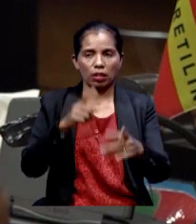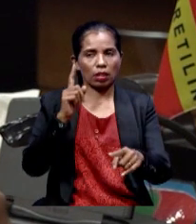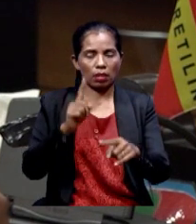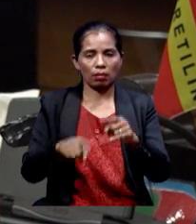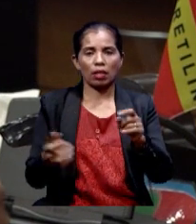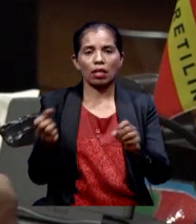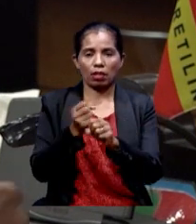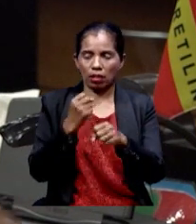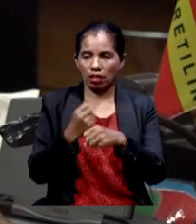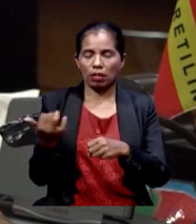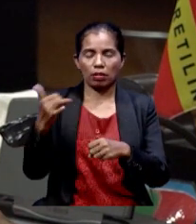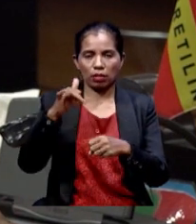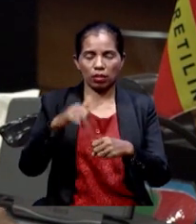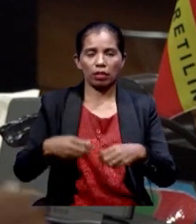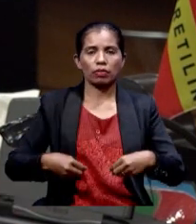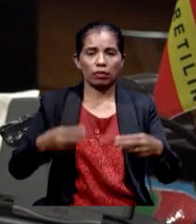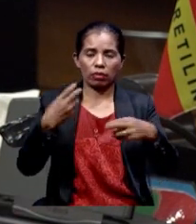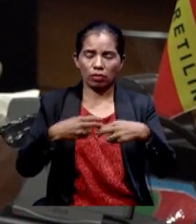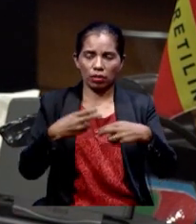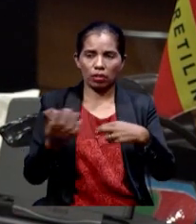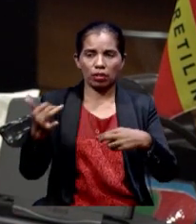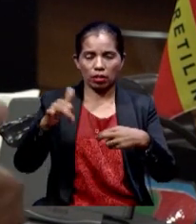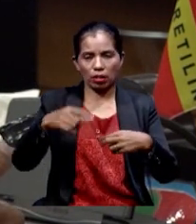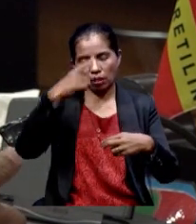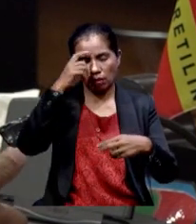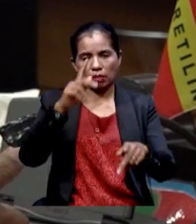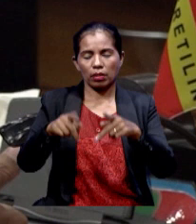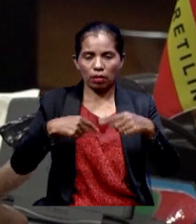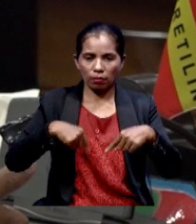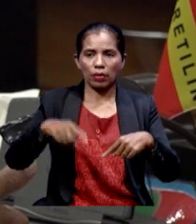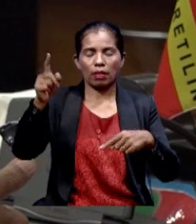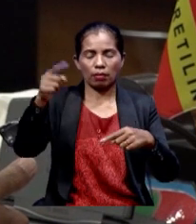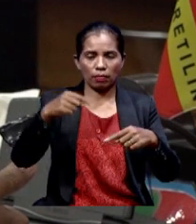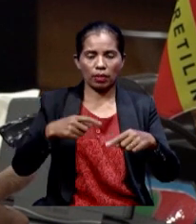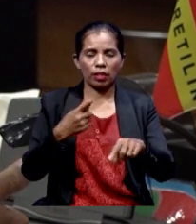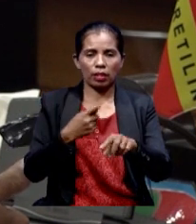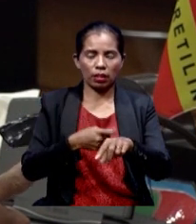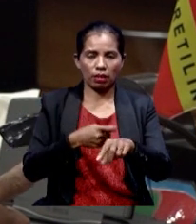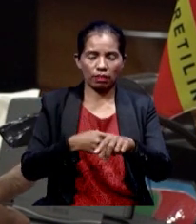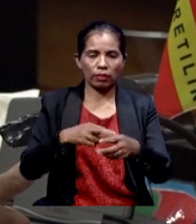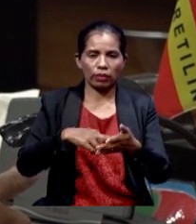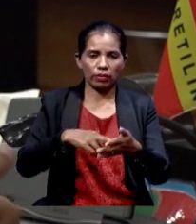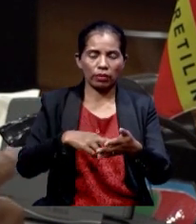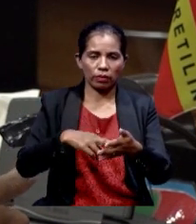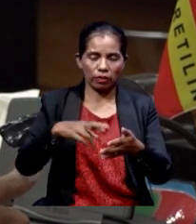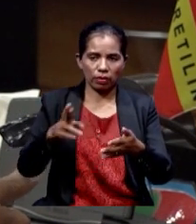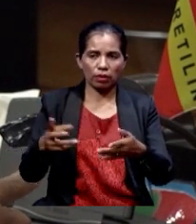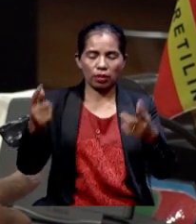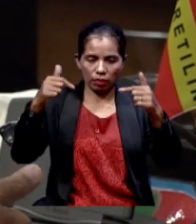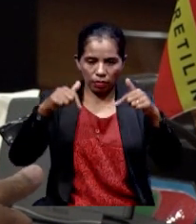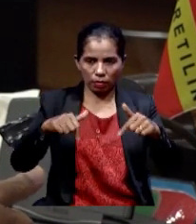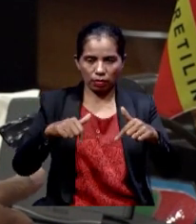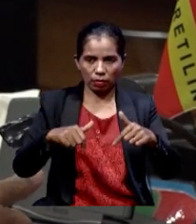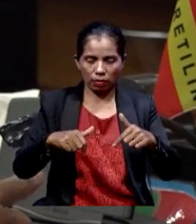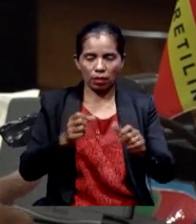halo que é dificultas ser. Também é ser né mais quando tempo visto né ato roto, certem fila mais, mas